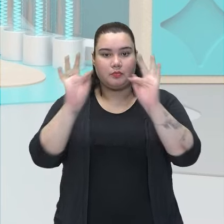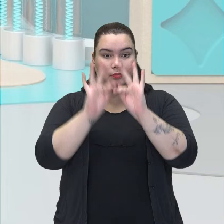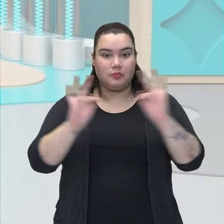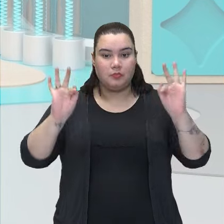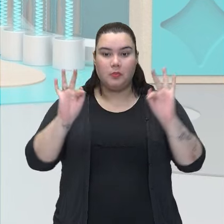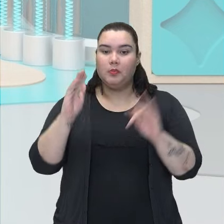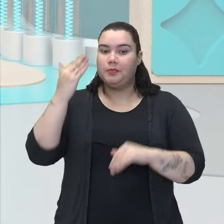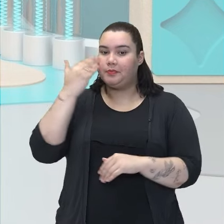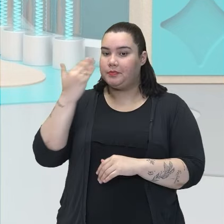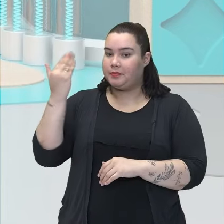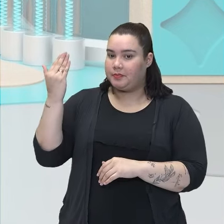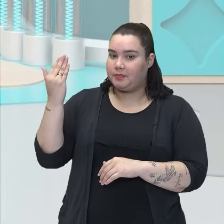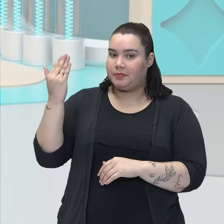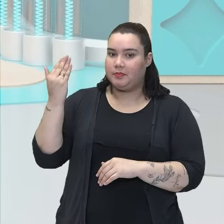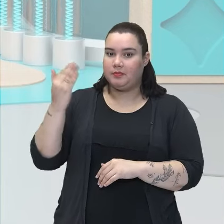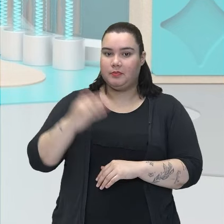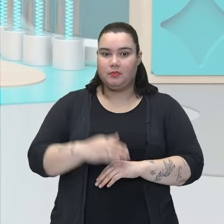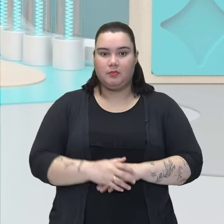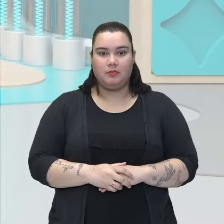going to